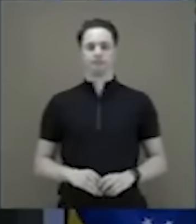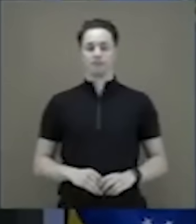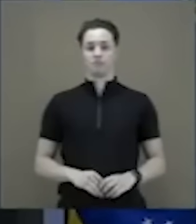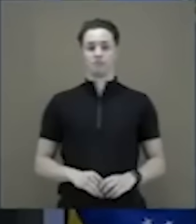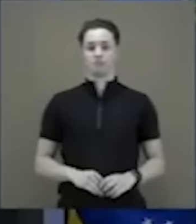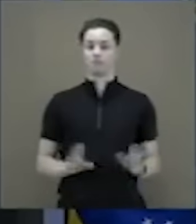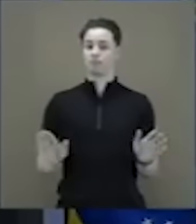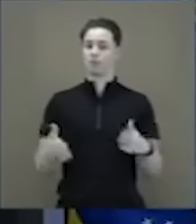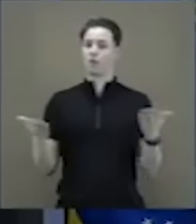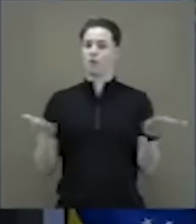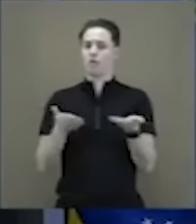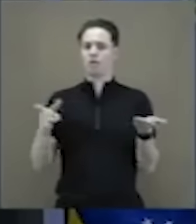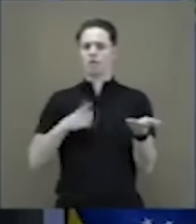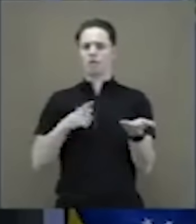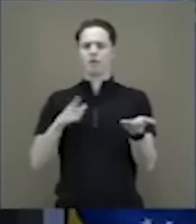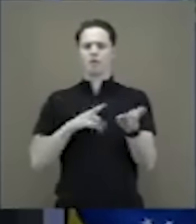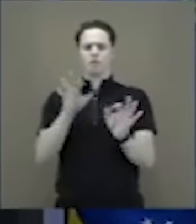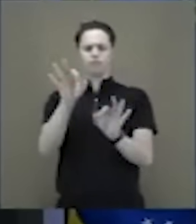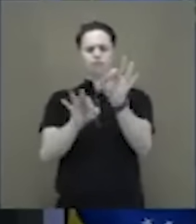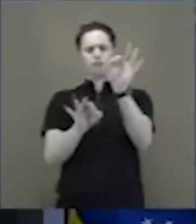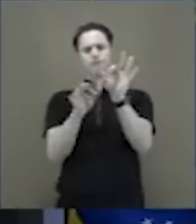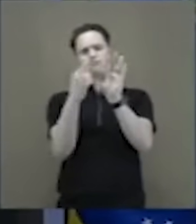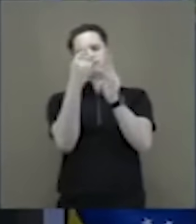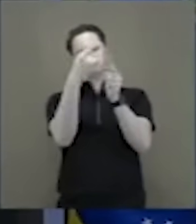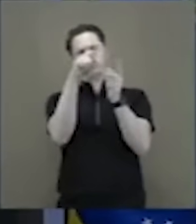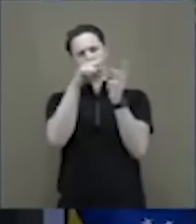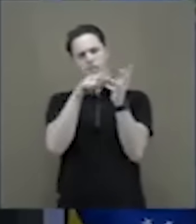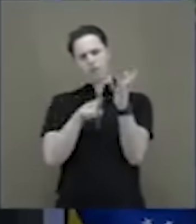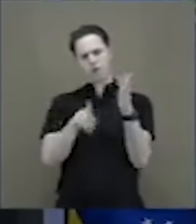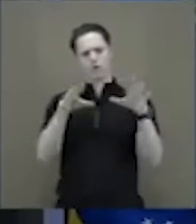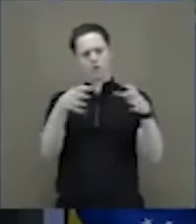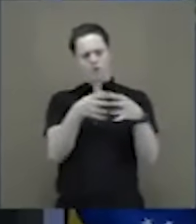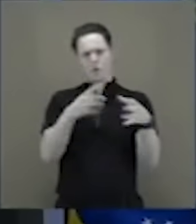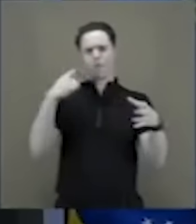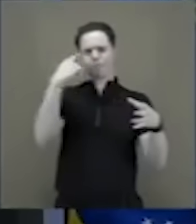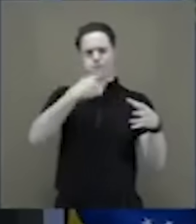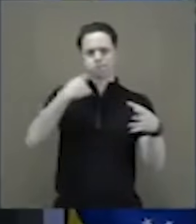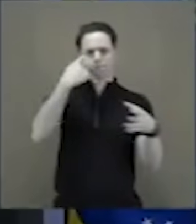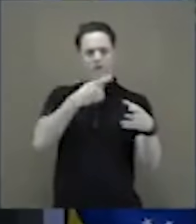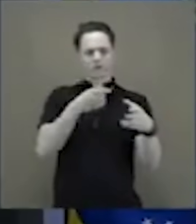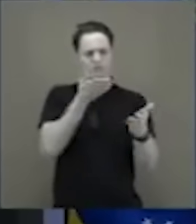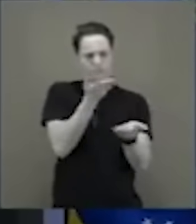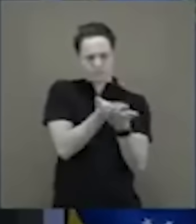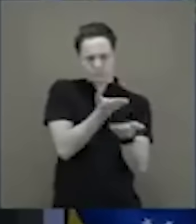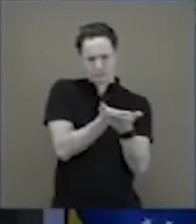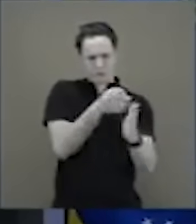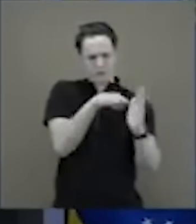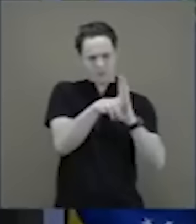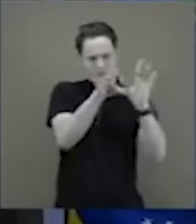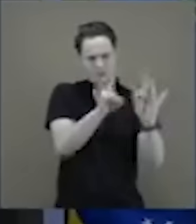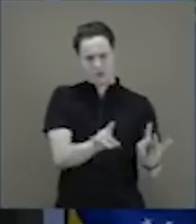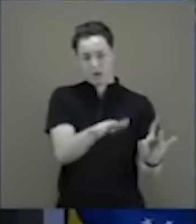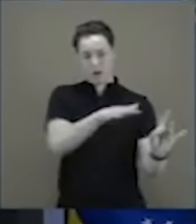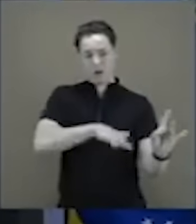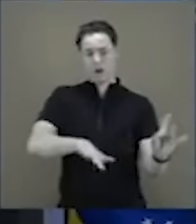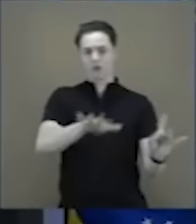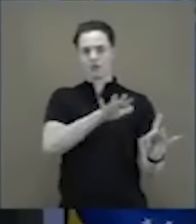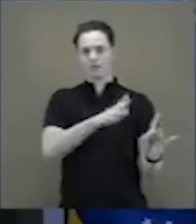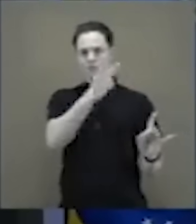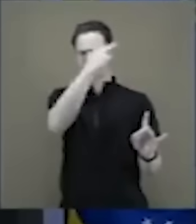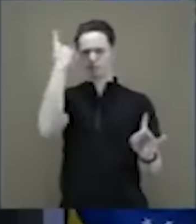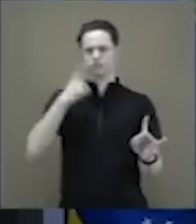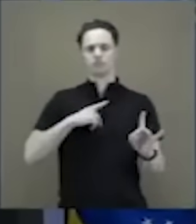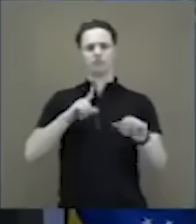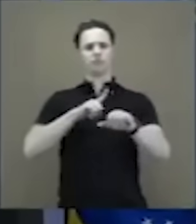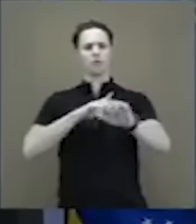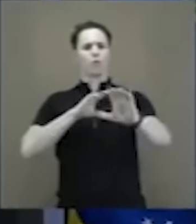E aí nós temos um conjunto de advogados, de especialistas se manifestando sobre esse assunto, canais de